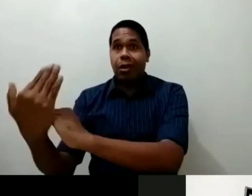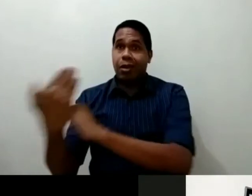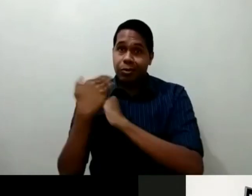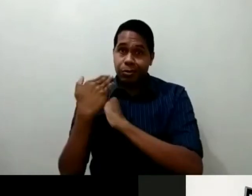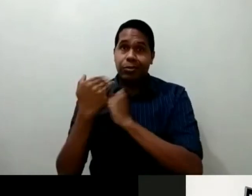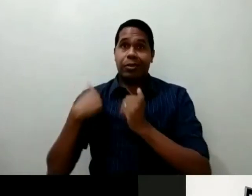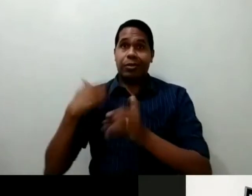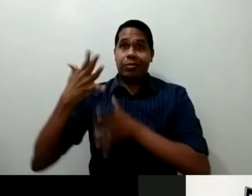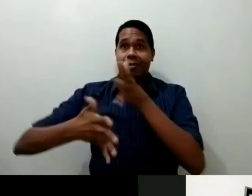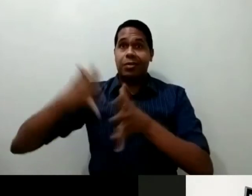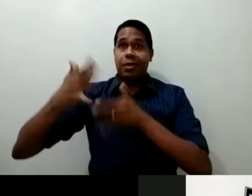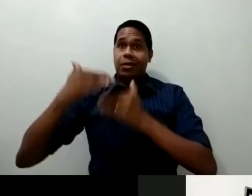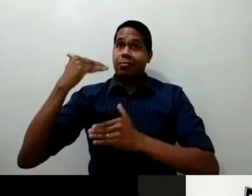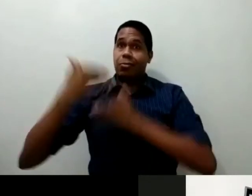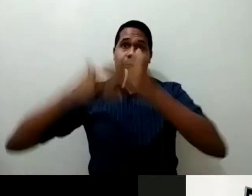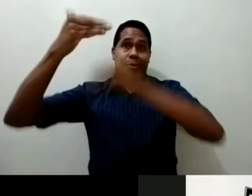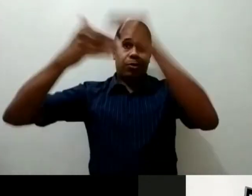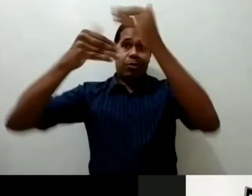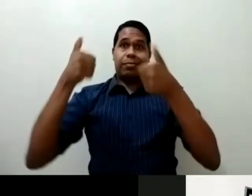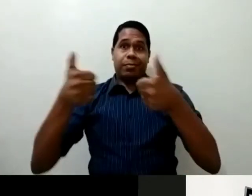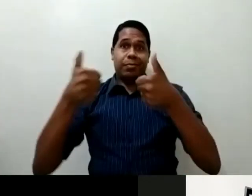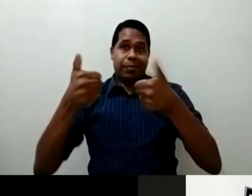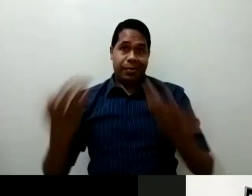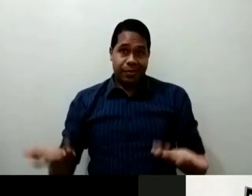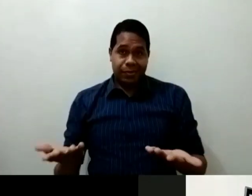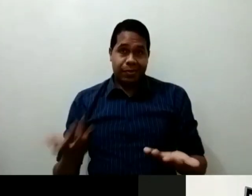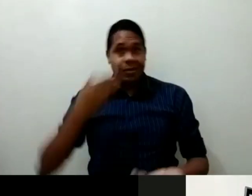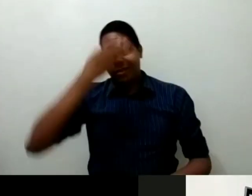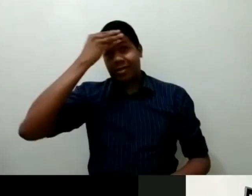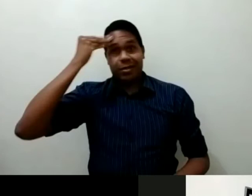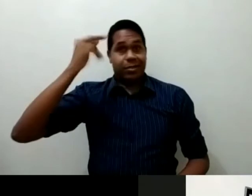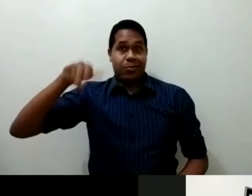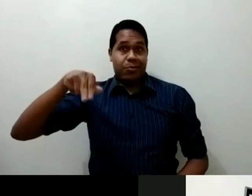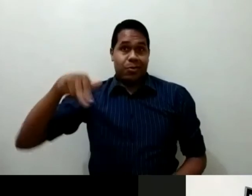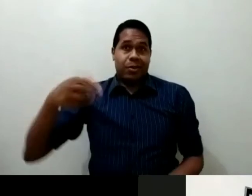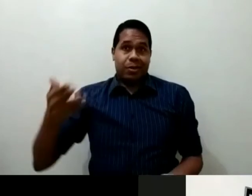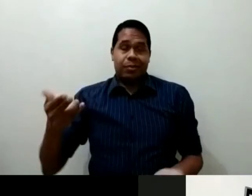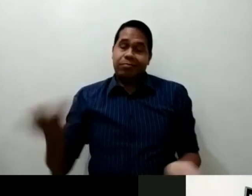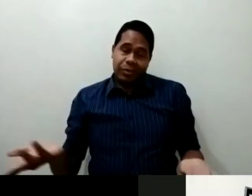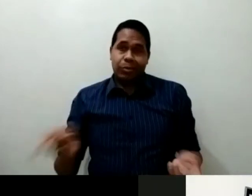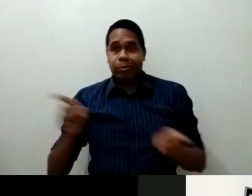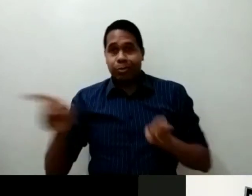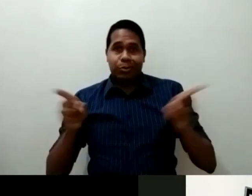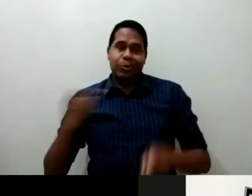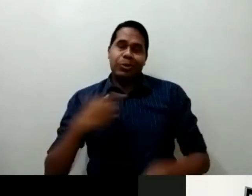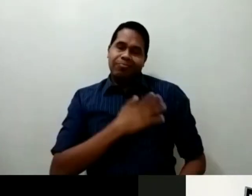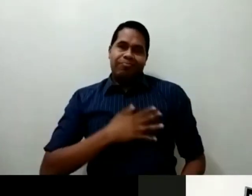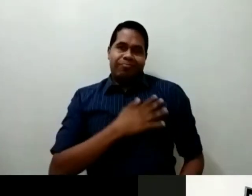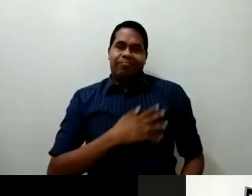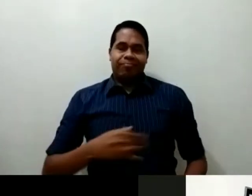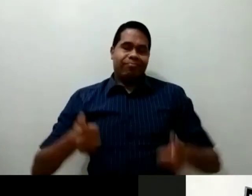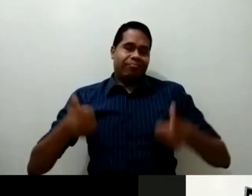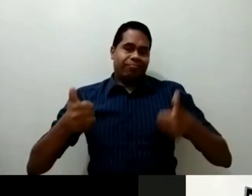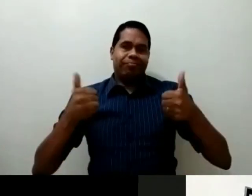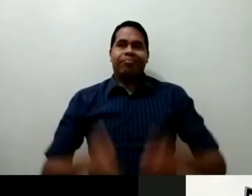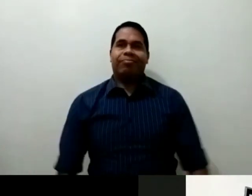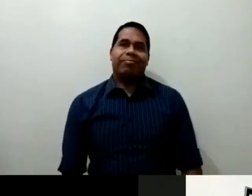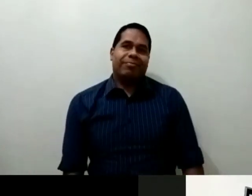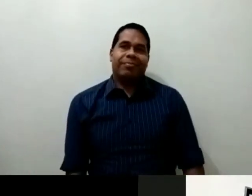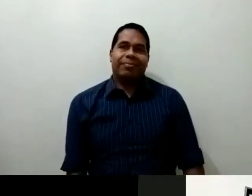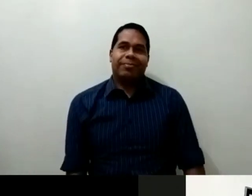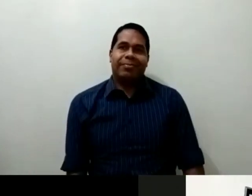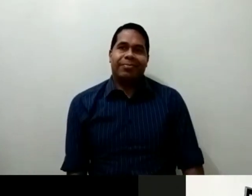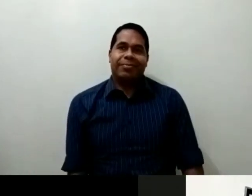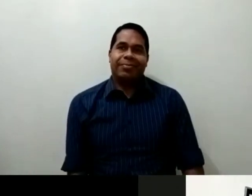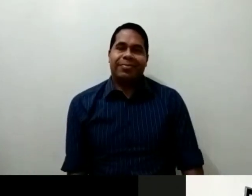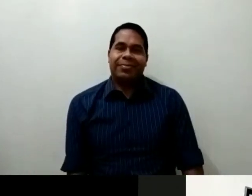ser. E com os surdos também eu aprendi. Aprendi a língua de sinais, me desenvolvi na língua de sinais. Eu não esqueço, eu amo